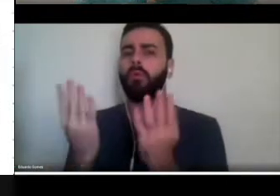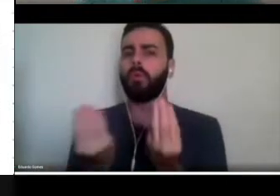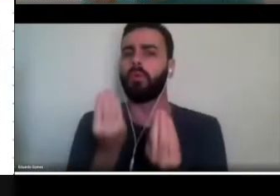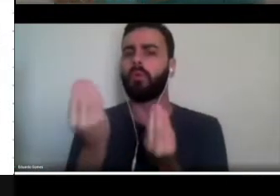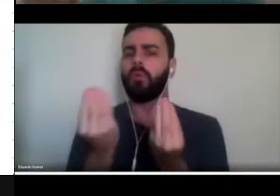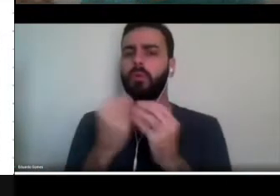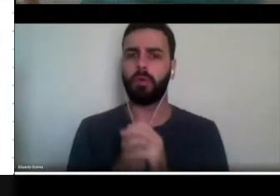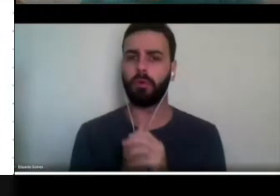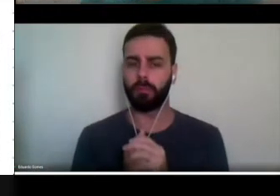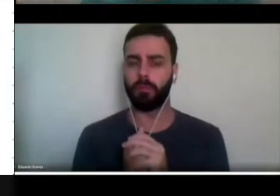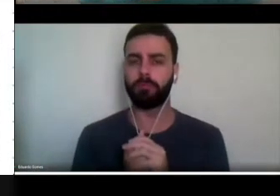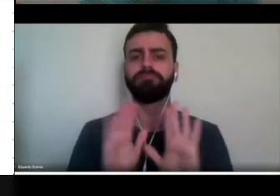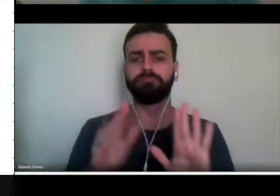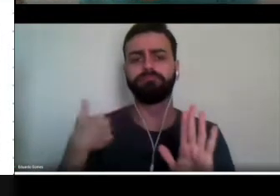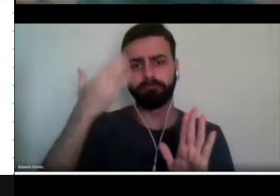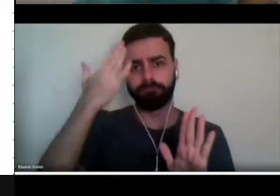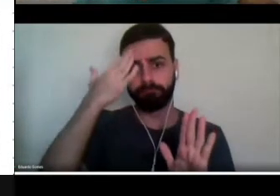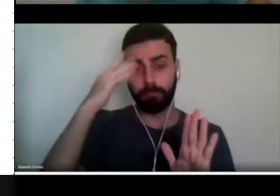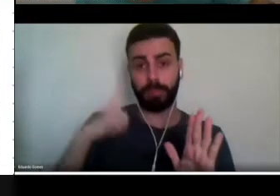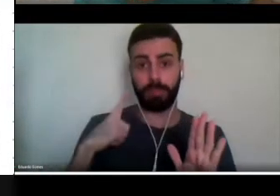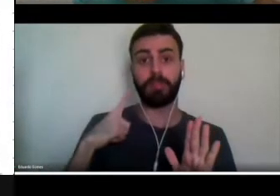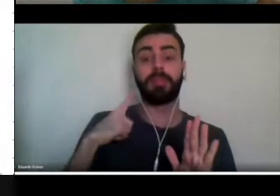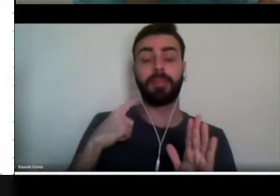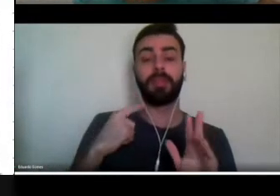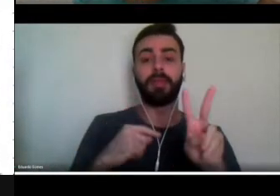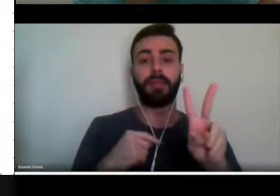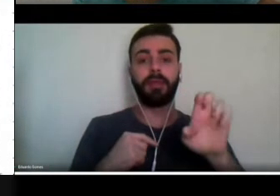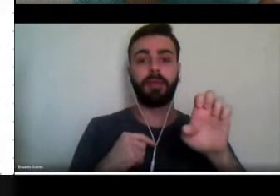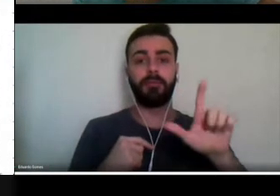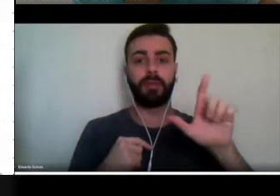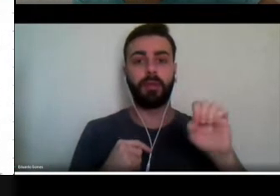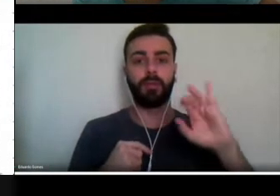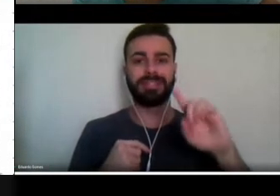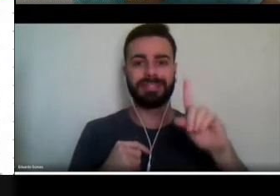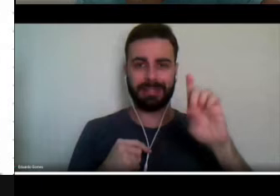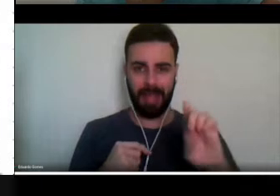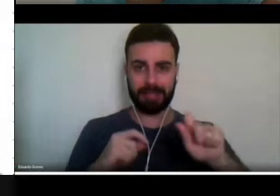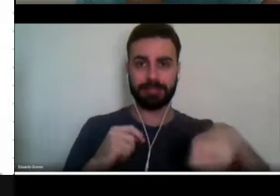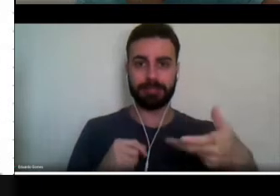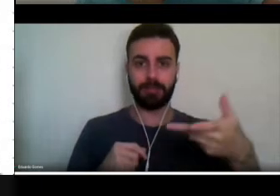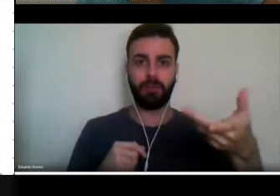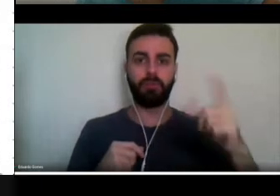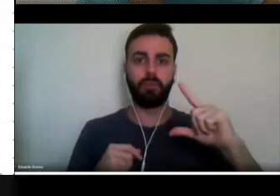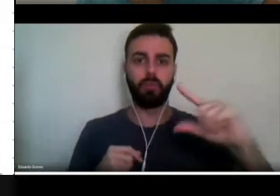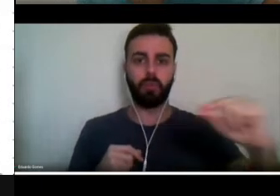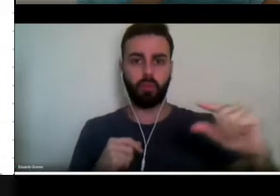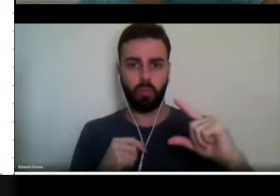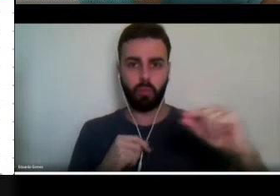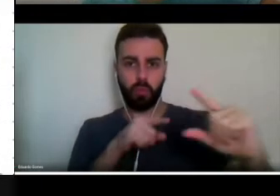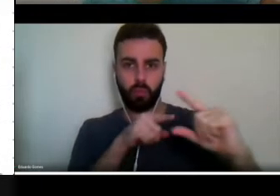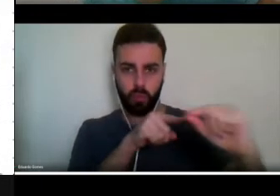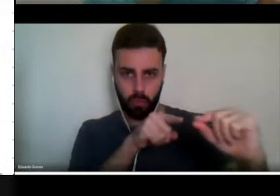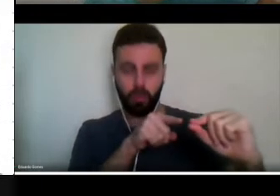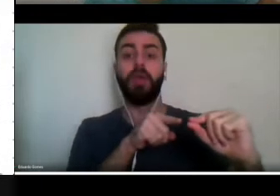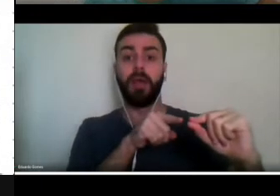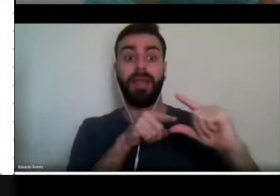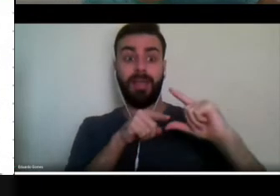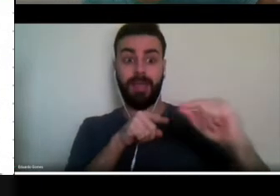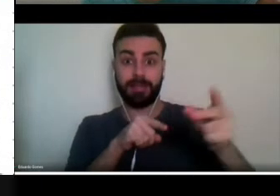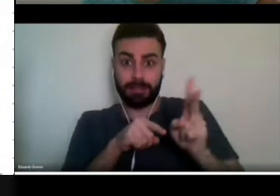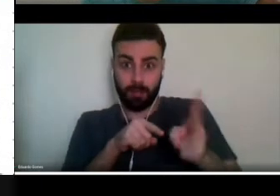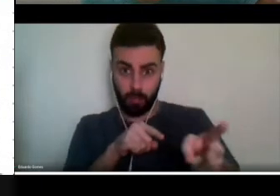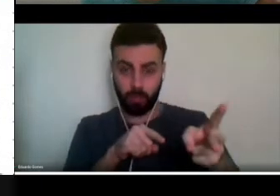uma velocidade constante, né? Daqui para cá, ele anda com uma velocidade